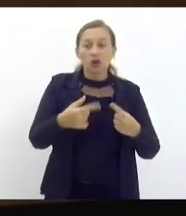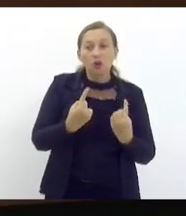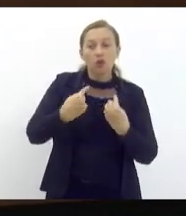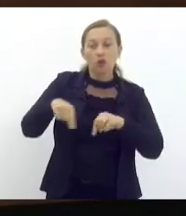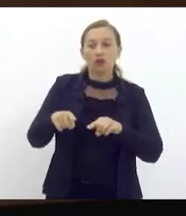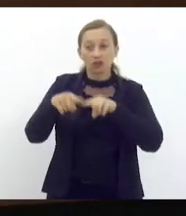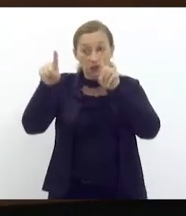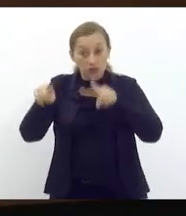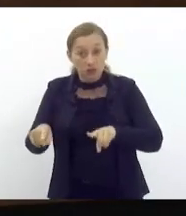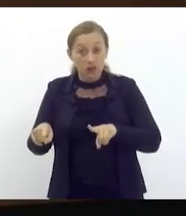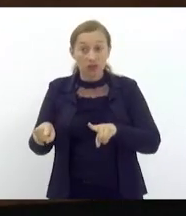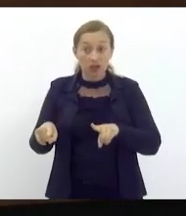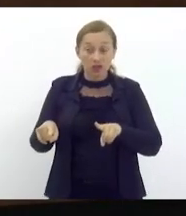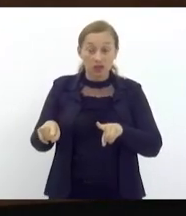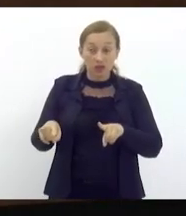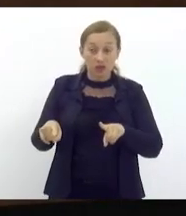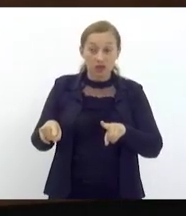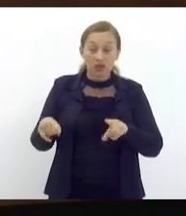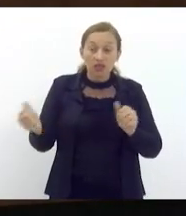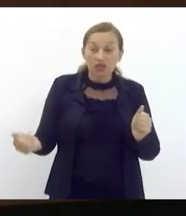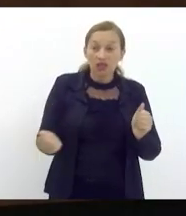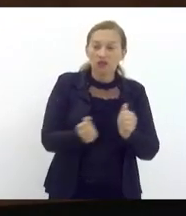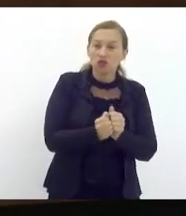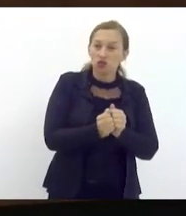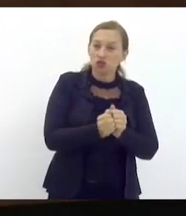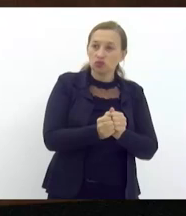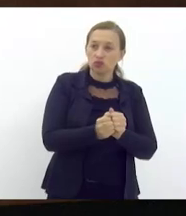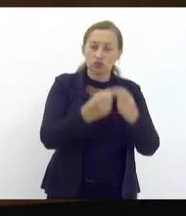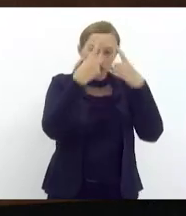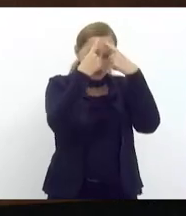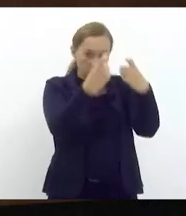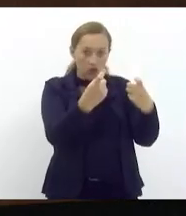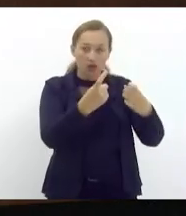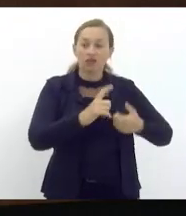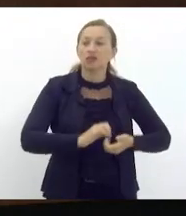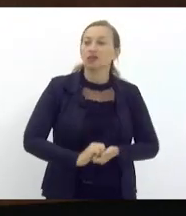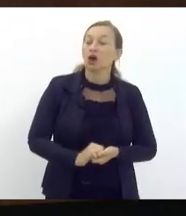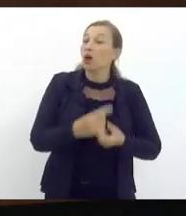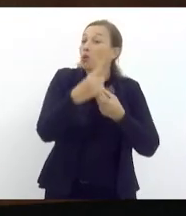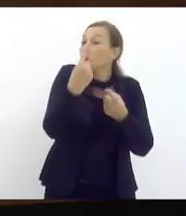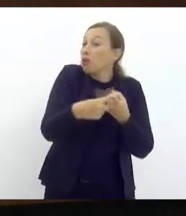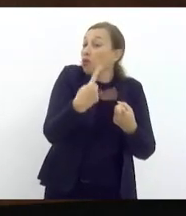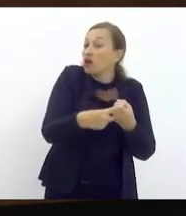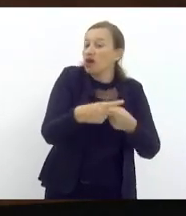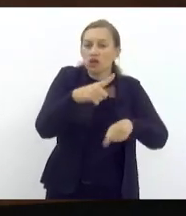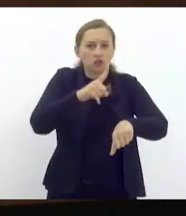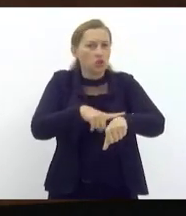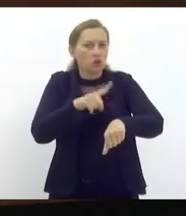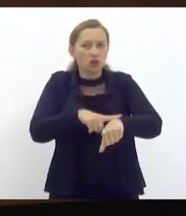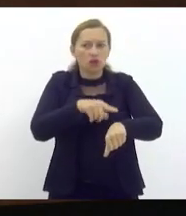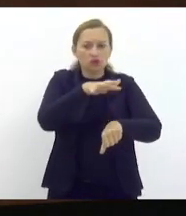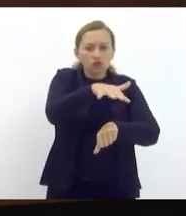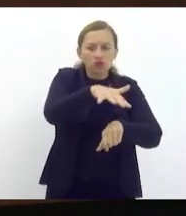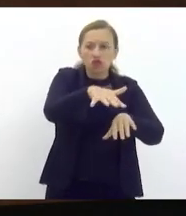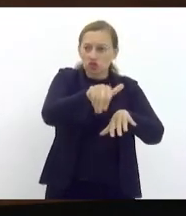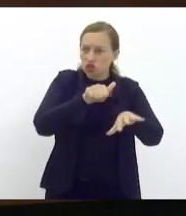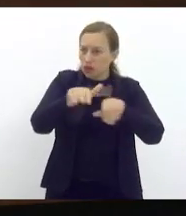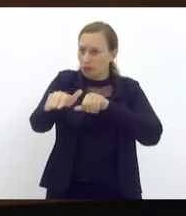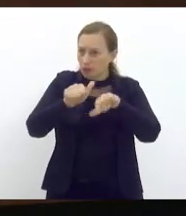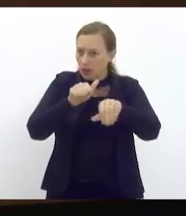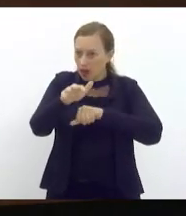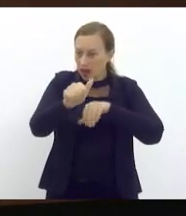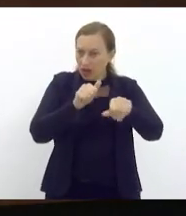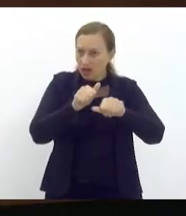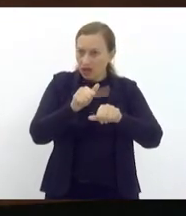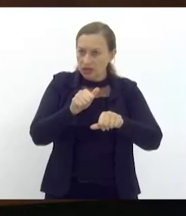esse funcionário que participou desses atos violentos porque na hora de chamar de